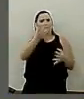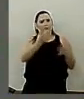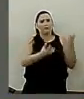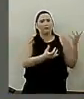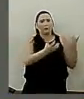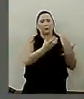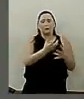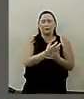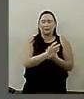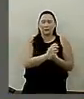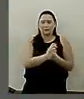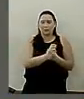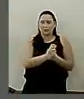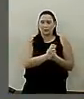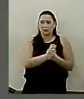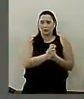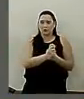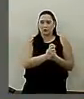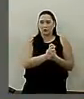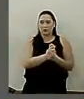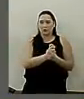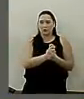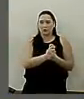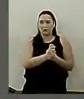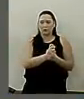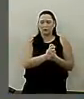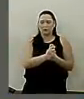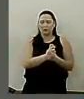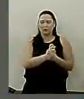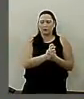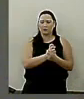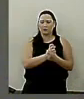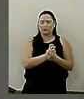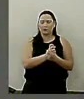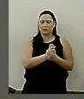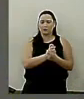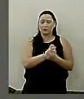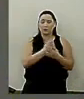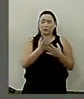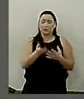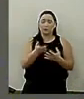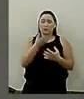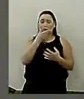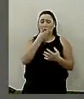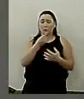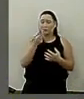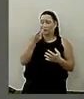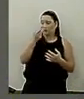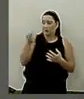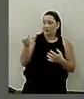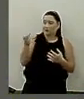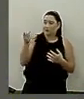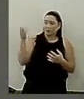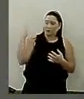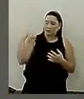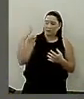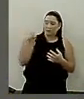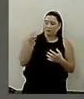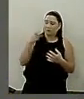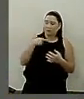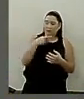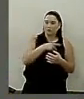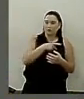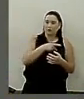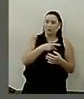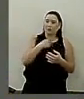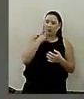rua. Caiu na frente do carro. E aí o irmão bateu no meu ombro. É, pastor,